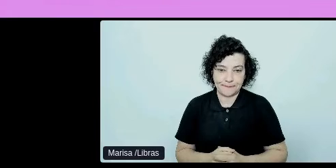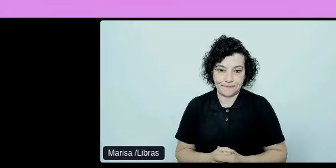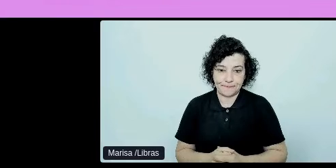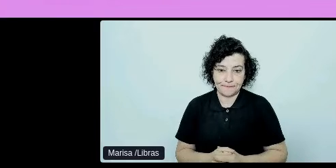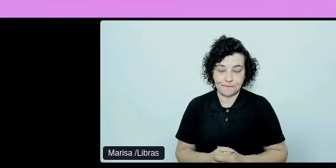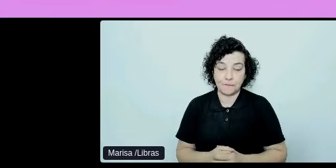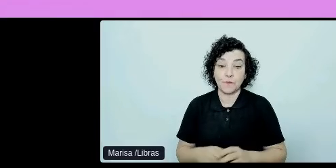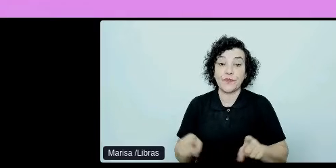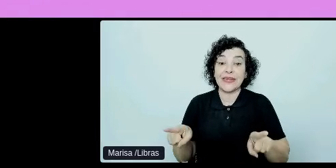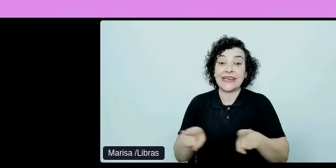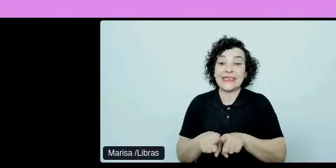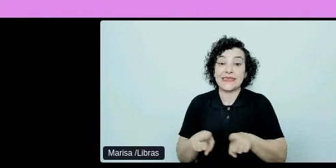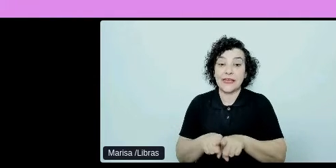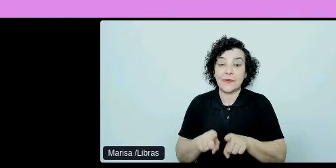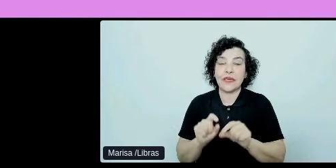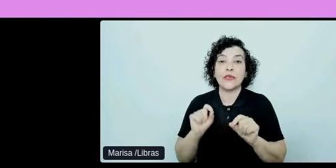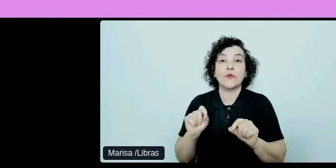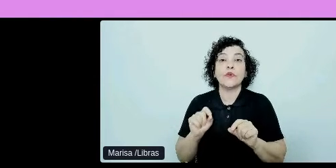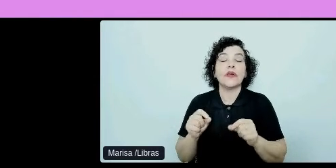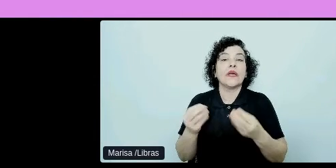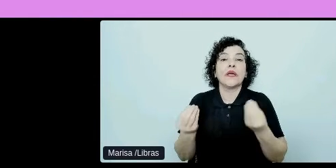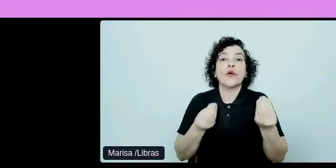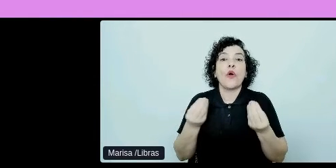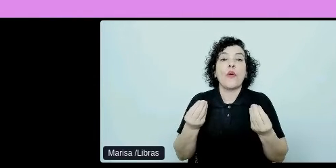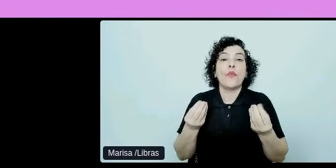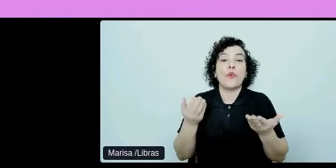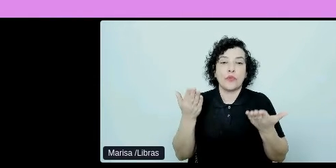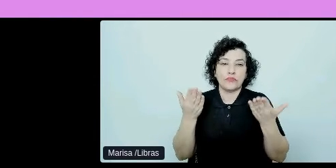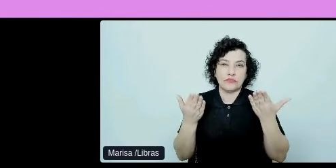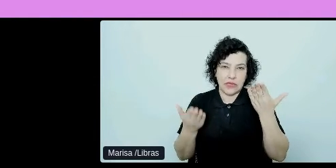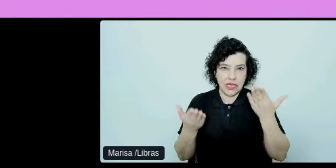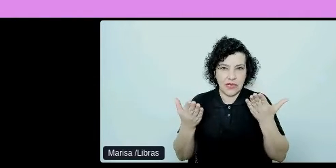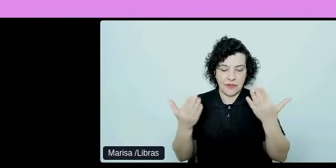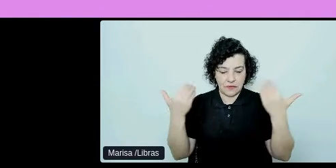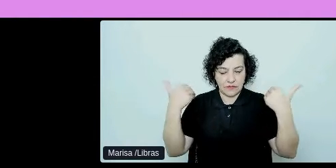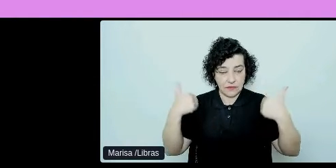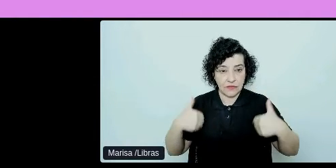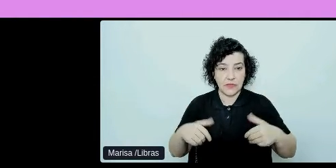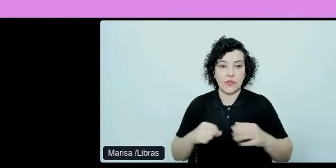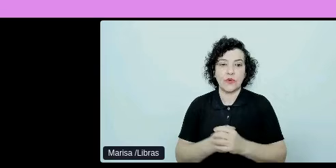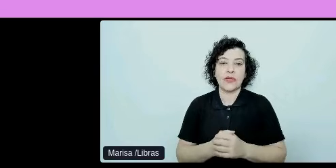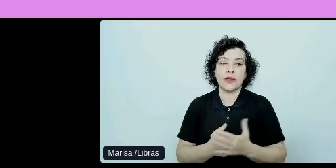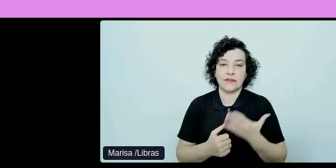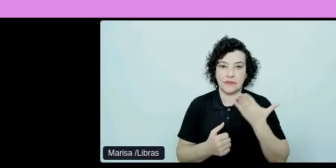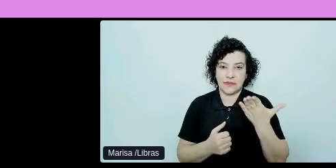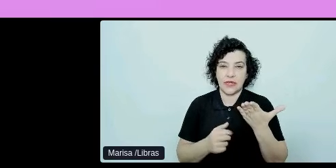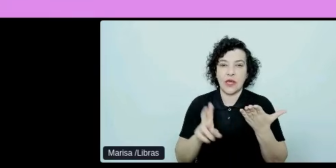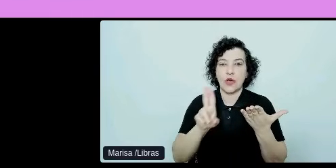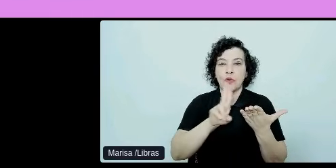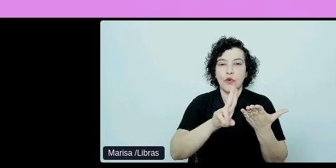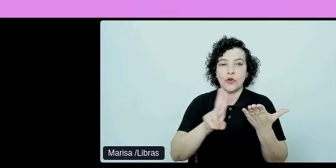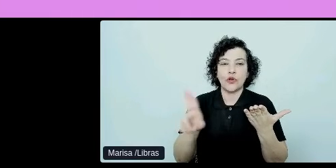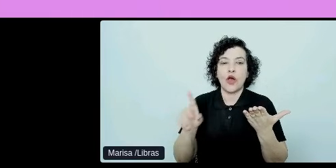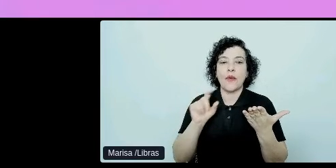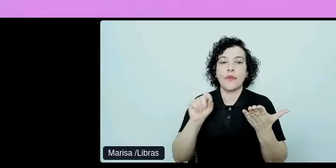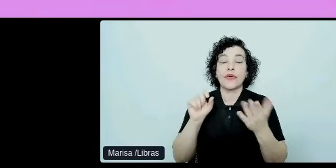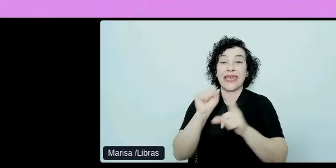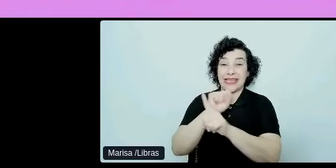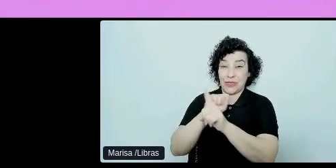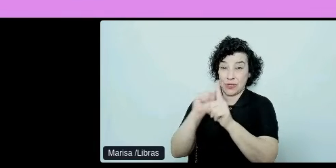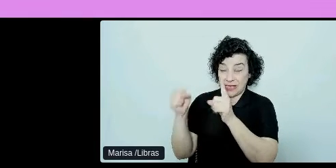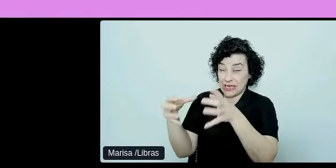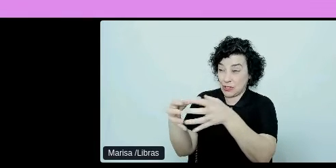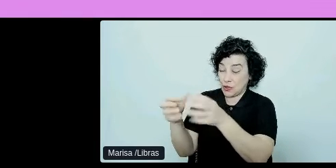E esse se recompor entra nesse outro tópico que eu coloquei ali, que é a ressaca social. A ressaca social,